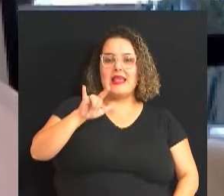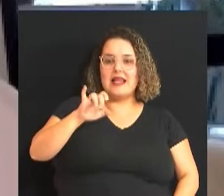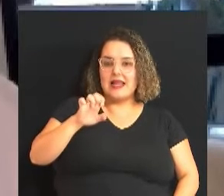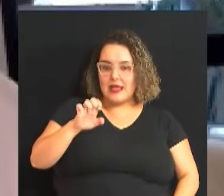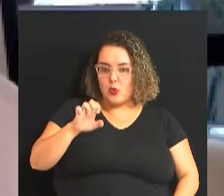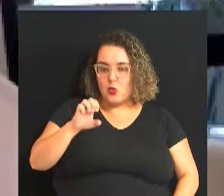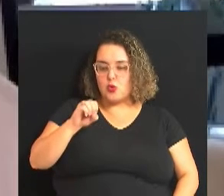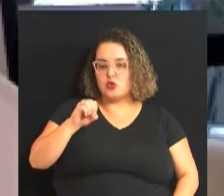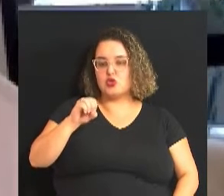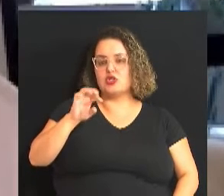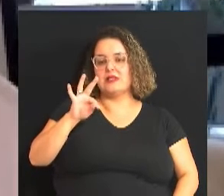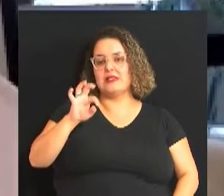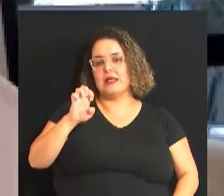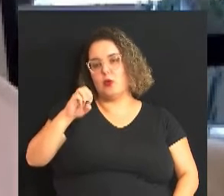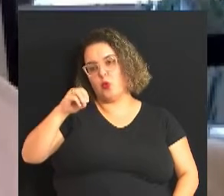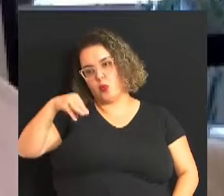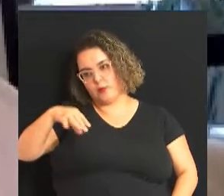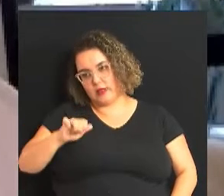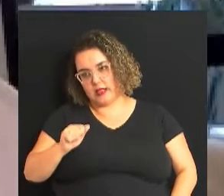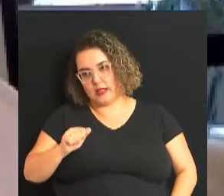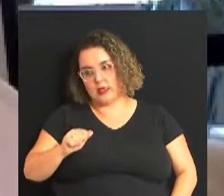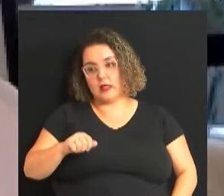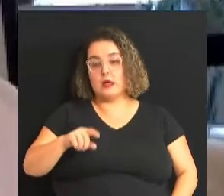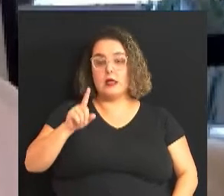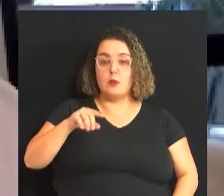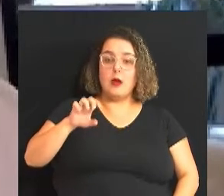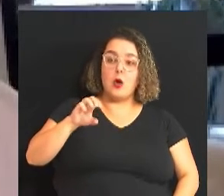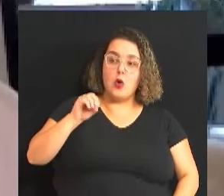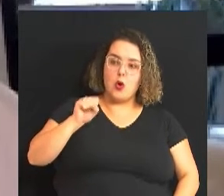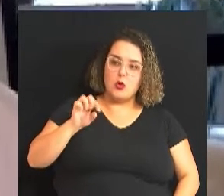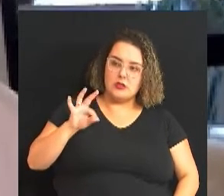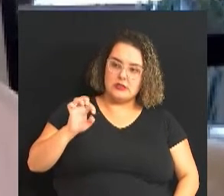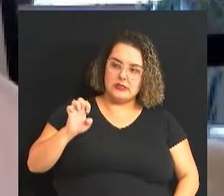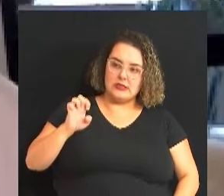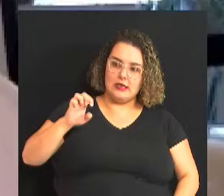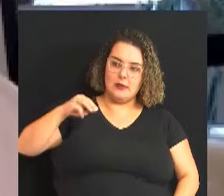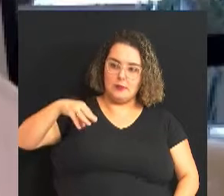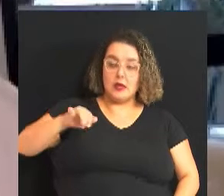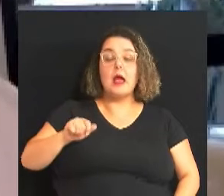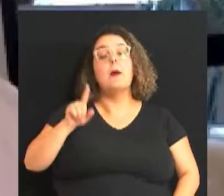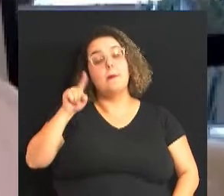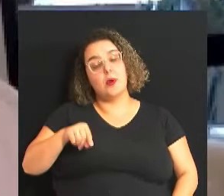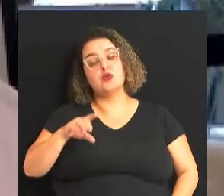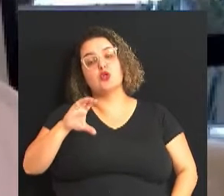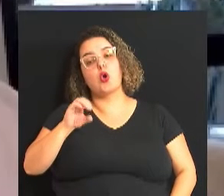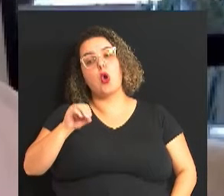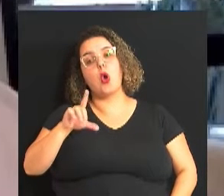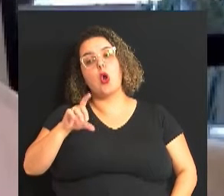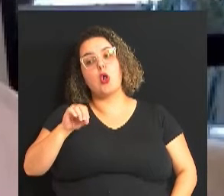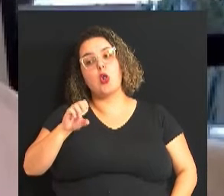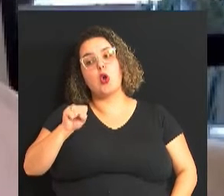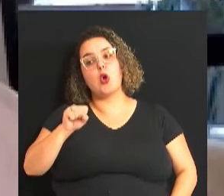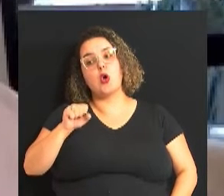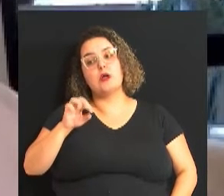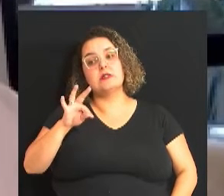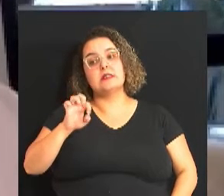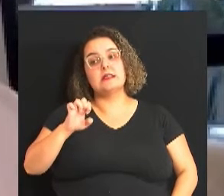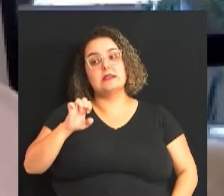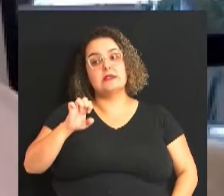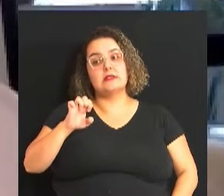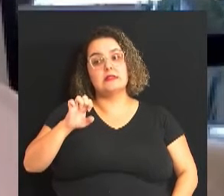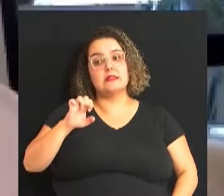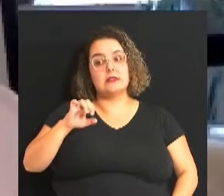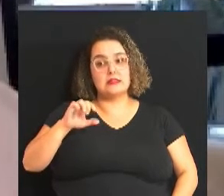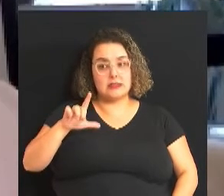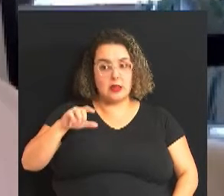Tá? E uma ostomia também pode ser uma colostomia, que é a esterilização do intestino delgado, do